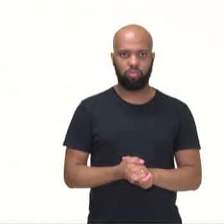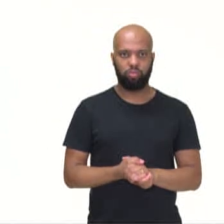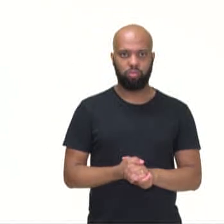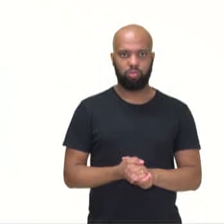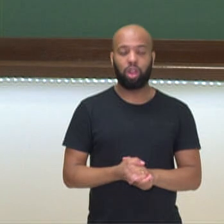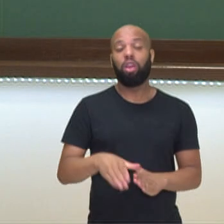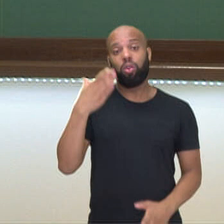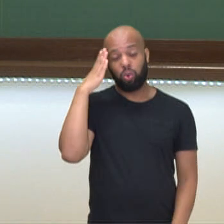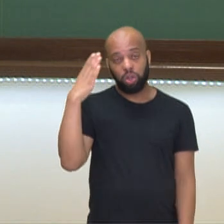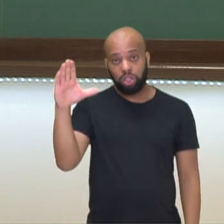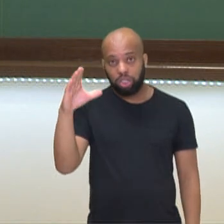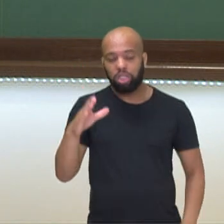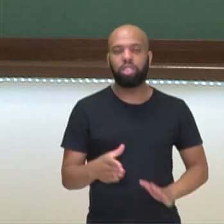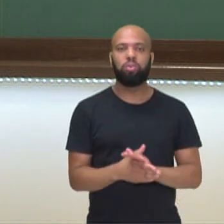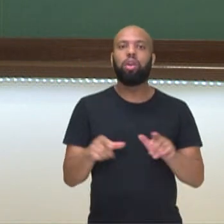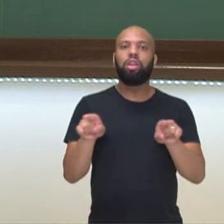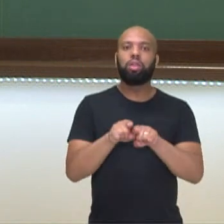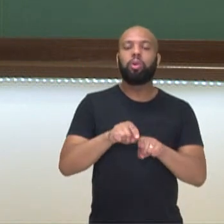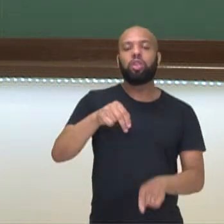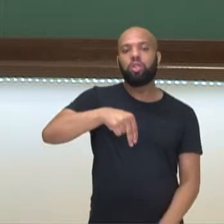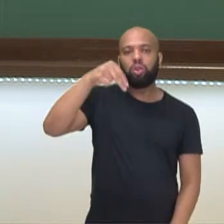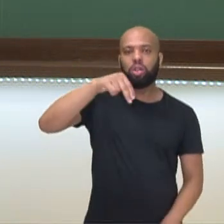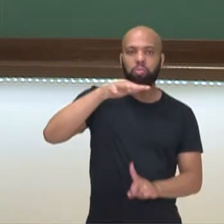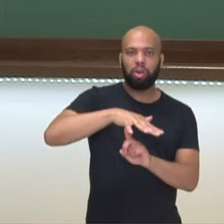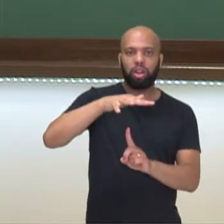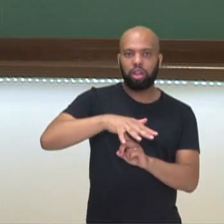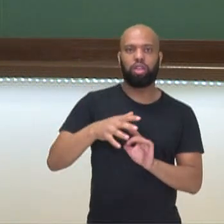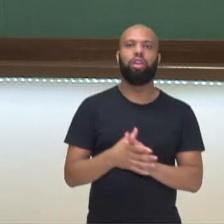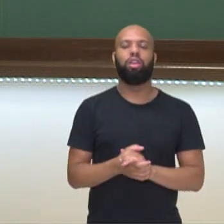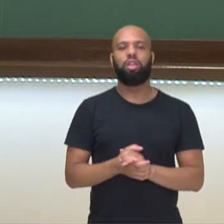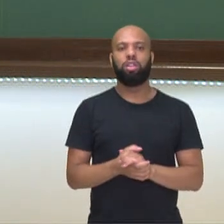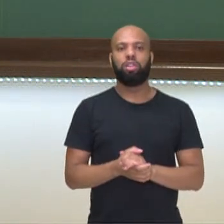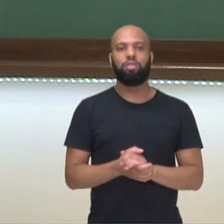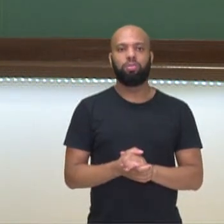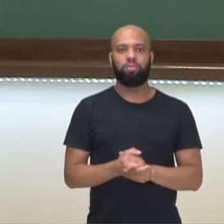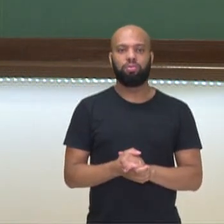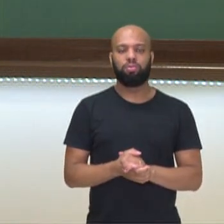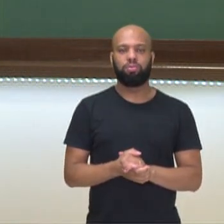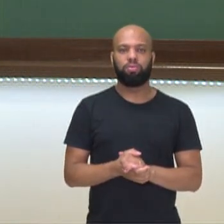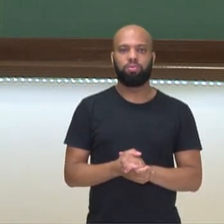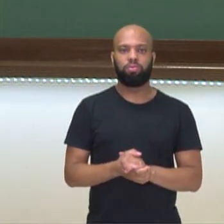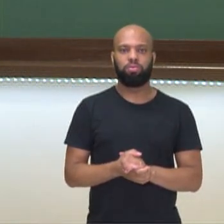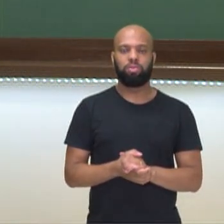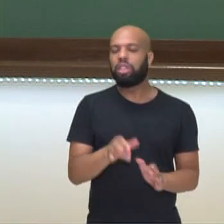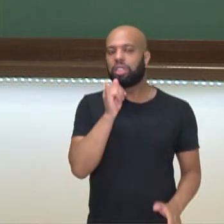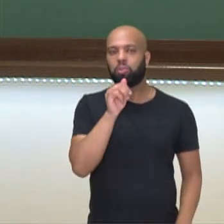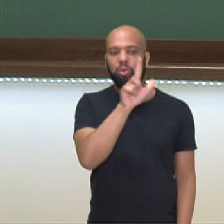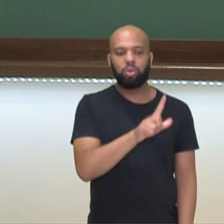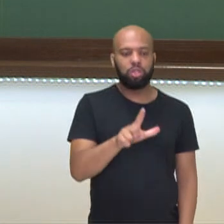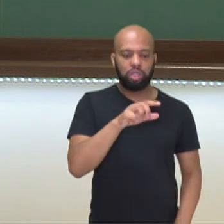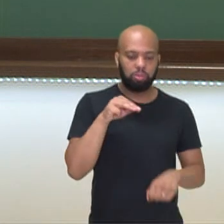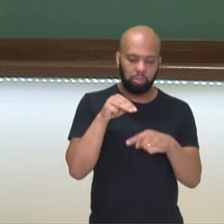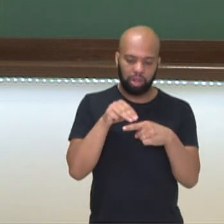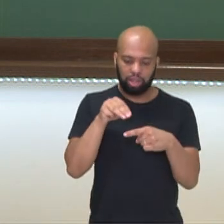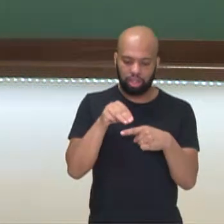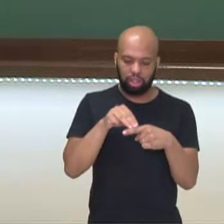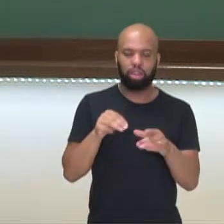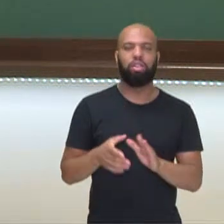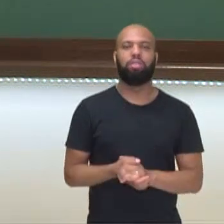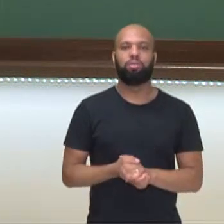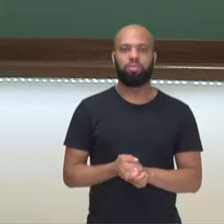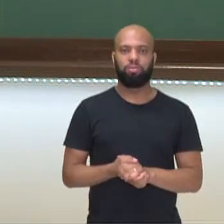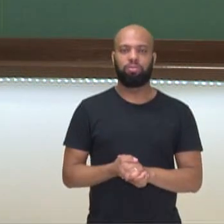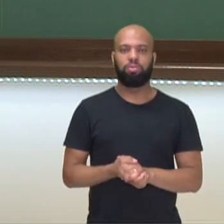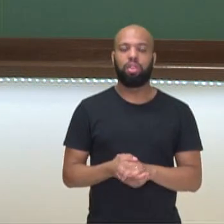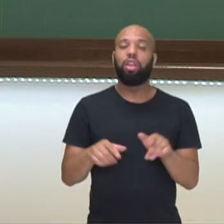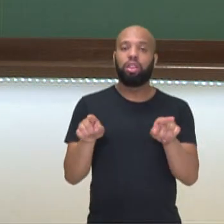de Curitiba, o norte do Paraná, capitaneado principalmente por Londrina e Maringá, a questão